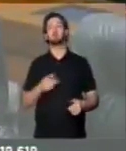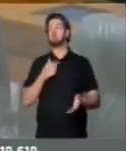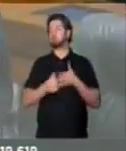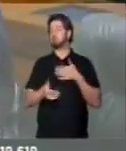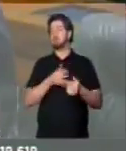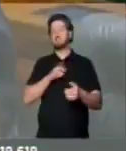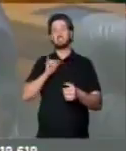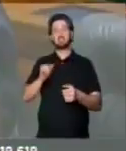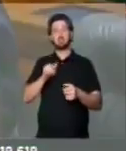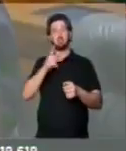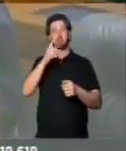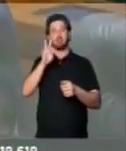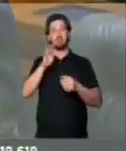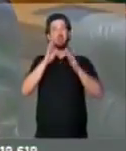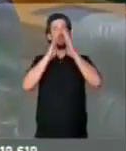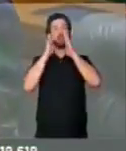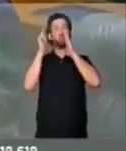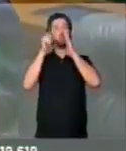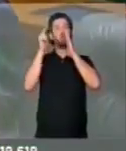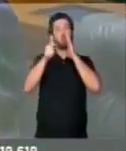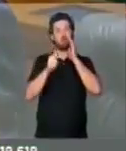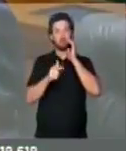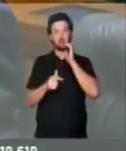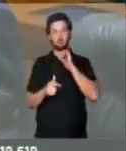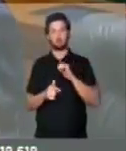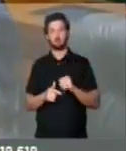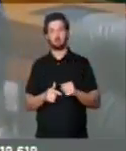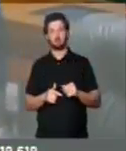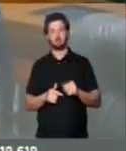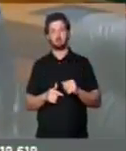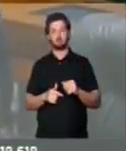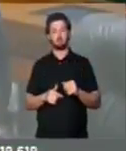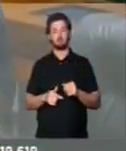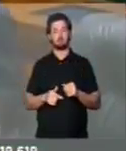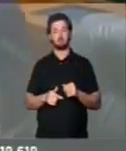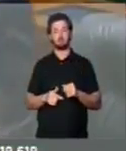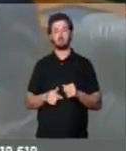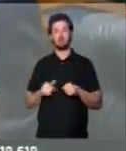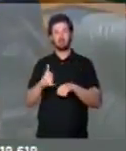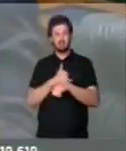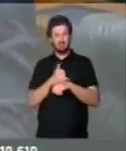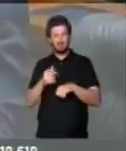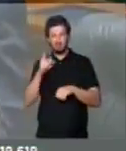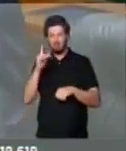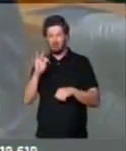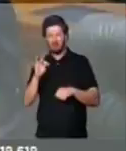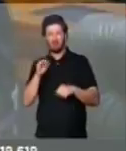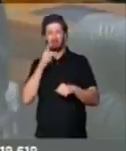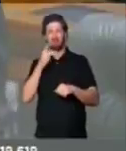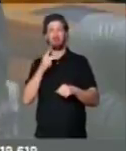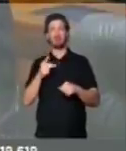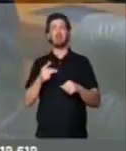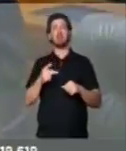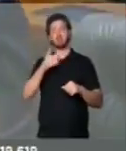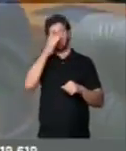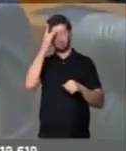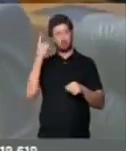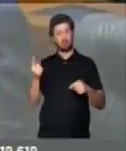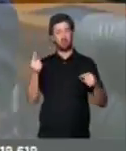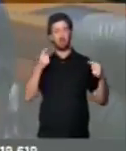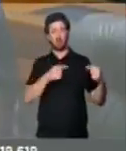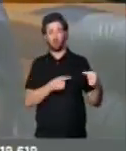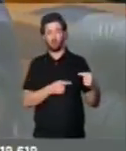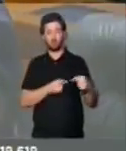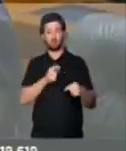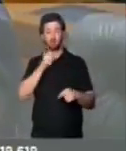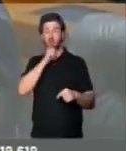eles fazem para todos os seus opositores. Essa estratégia do PT de desqualificar os seus opositores,